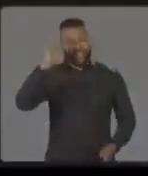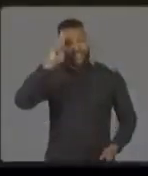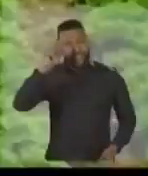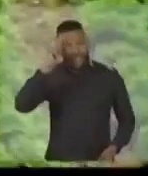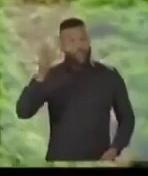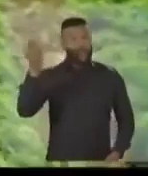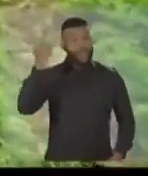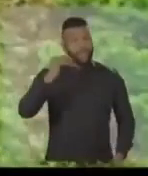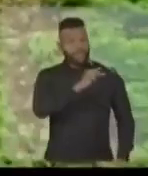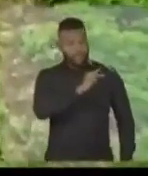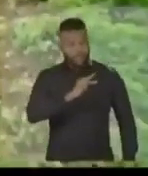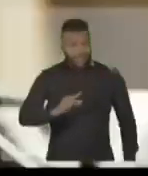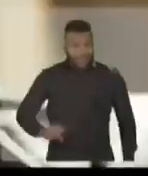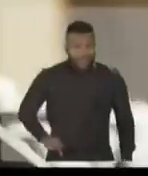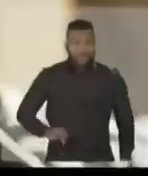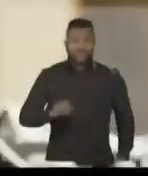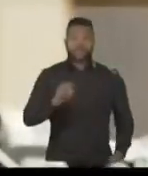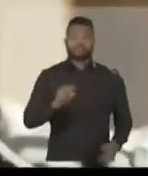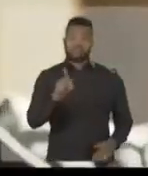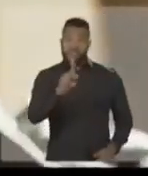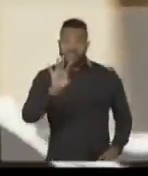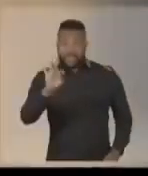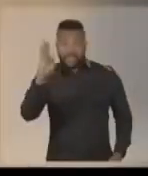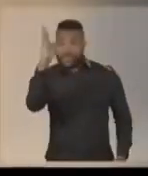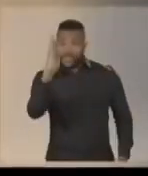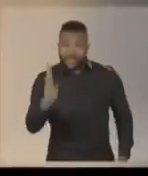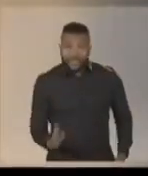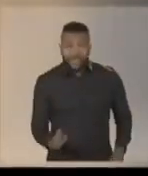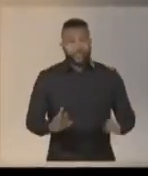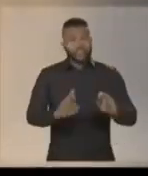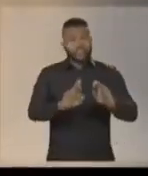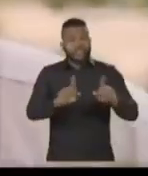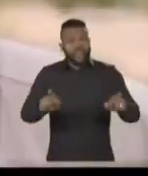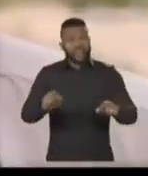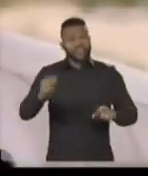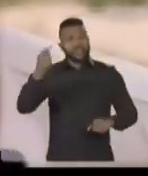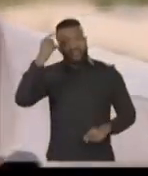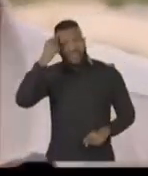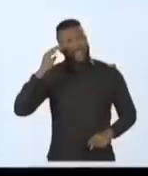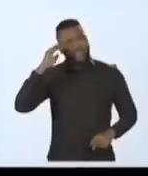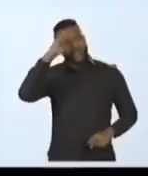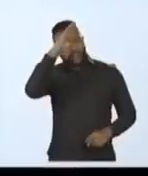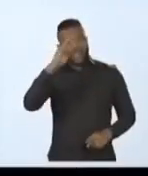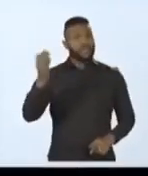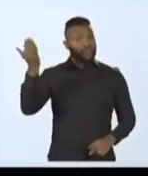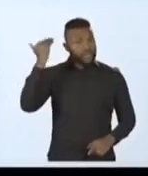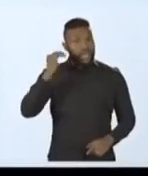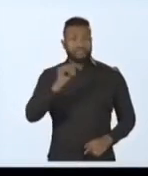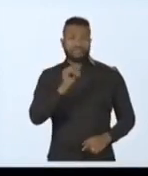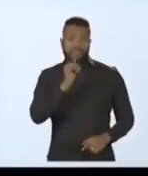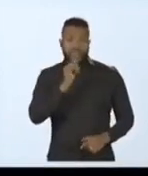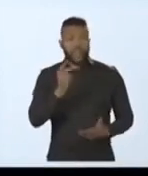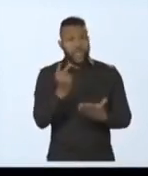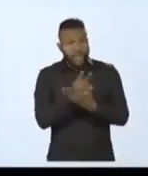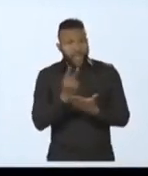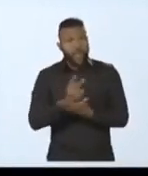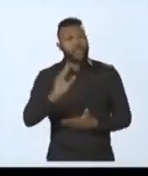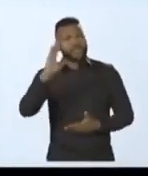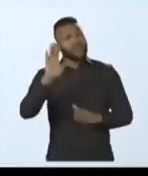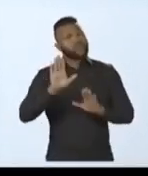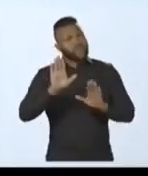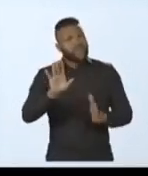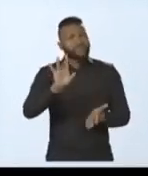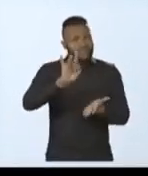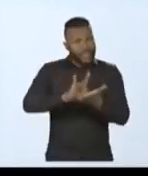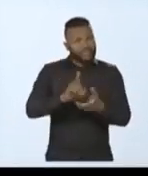Você lembra o período em que o PT governou o Brasil? Nada a ver com esse Brasil da cabeça de Bolsonaro. Mesmo com alguns erros cometidos, não dá